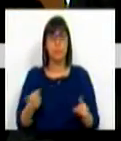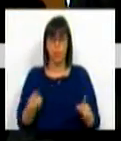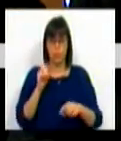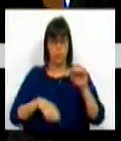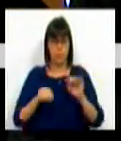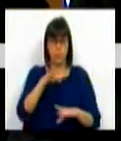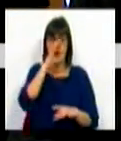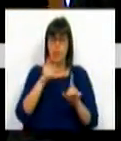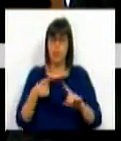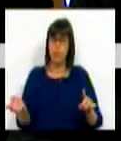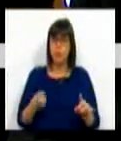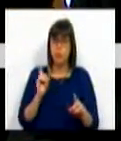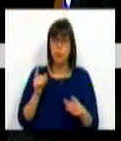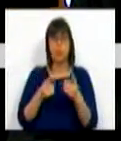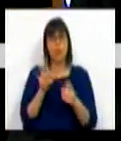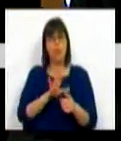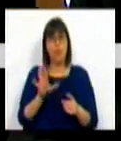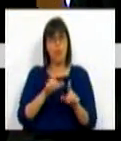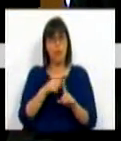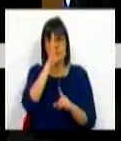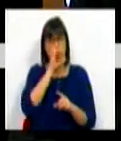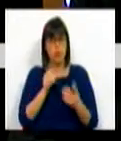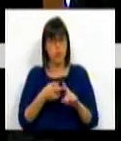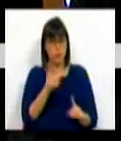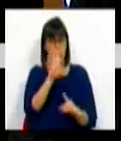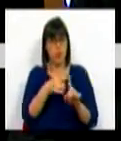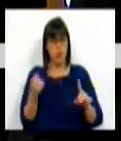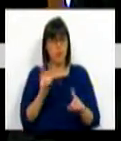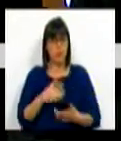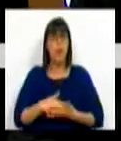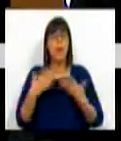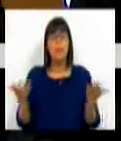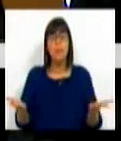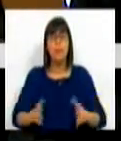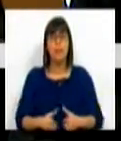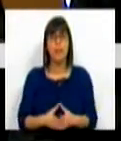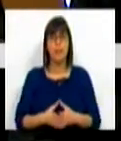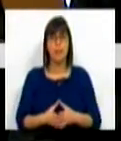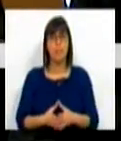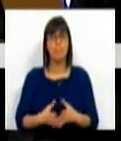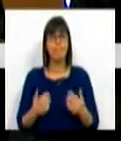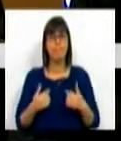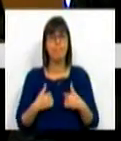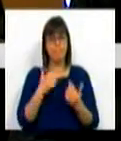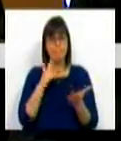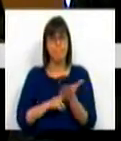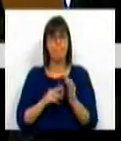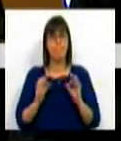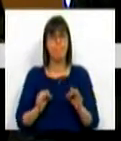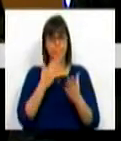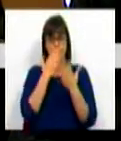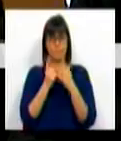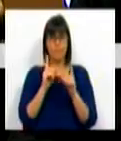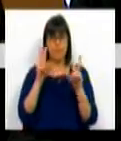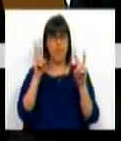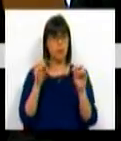isso que se passa com este governo, não é isso que se passa com a forma de estar deste ministro e, portanto, estamos verdadeiramente perante o